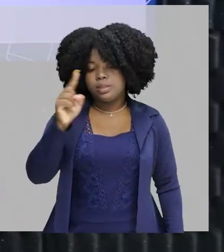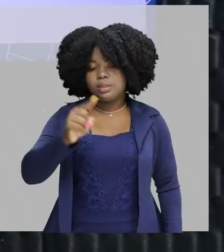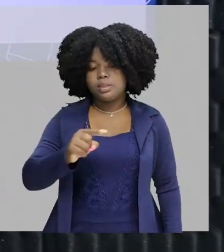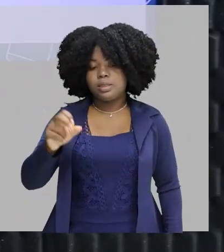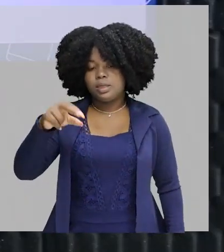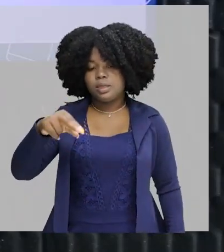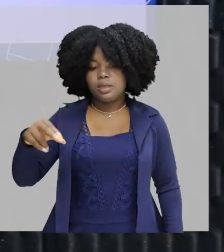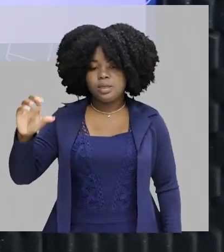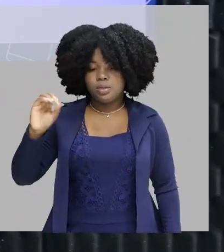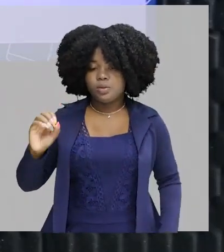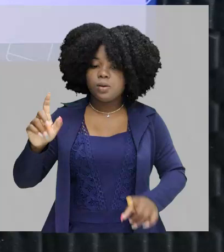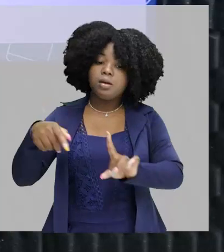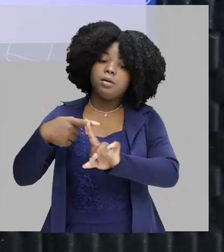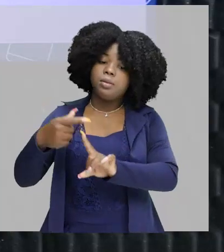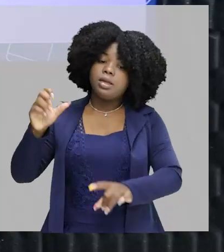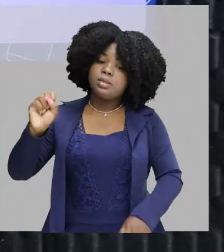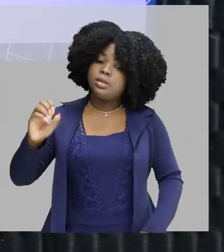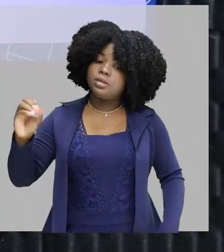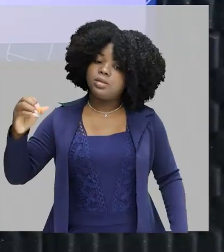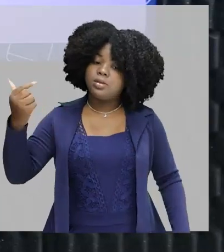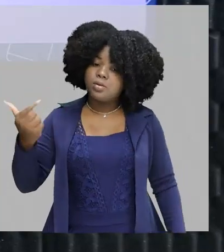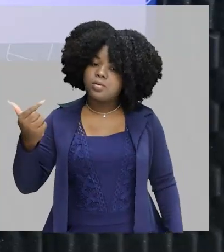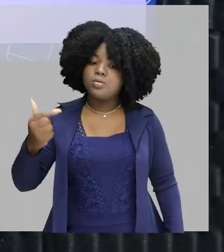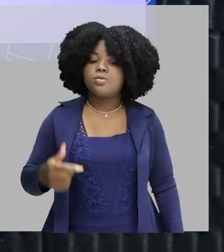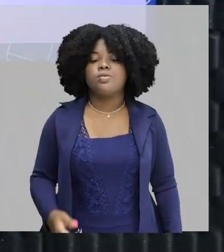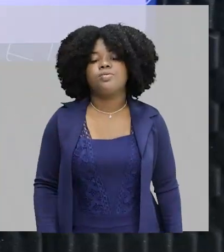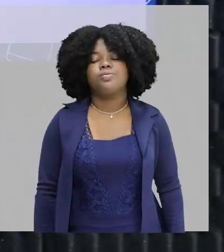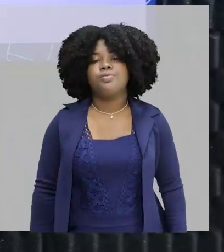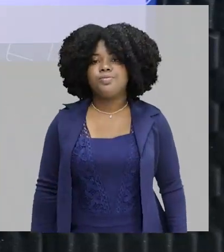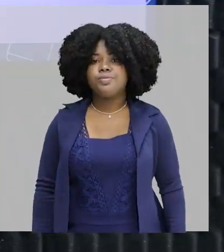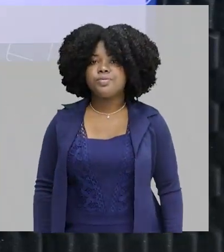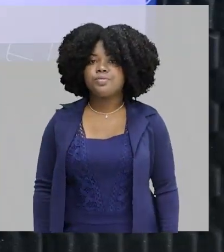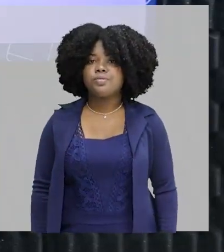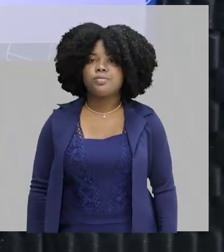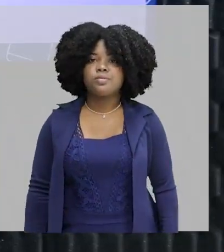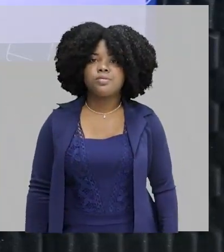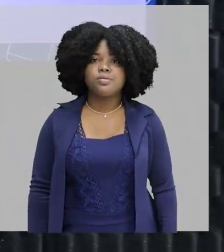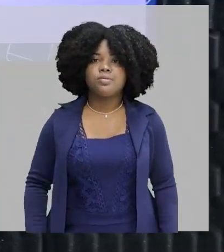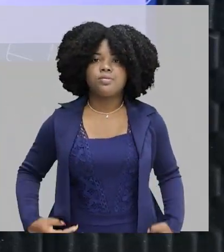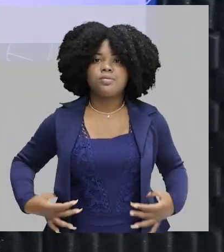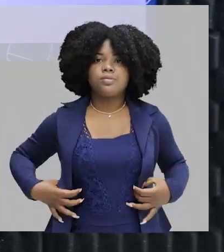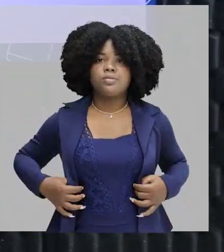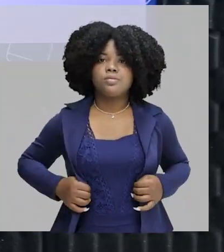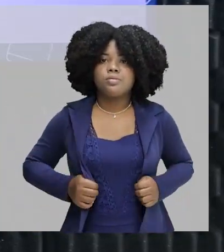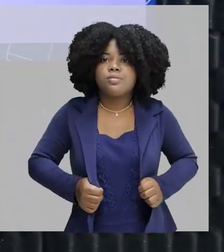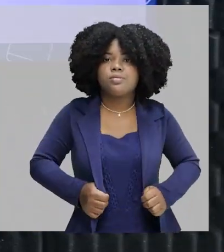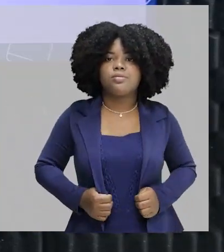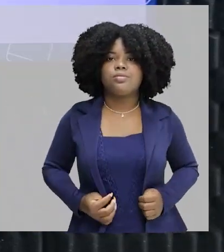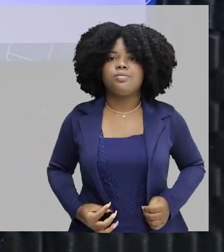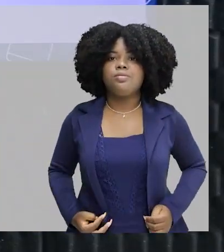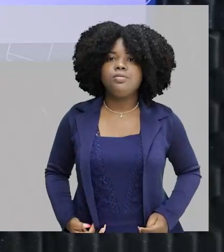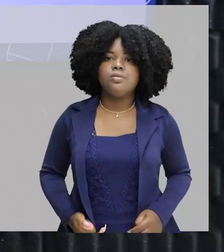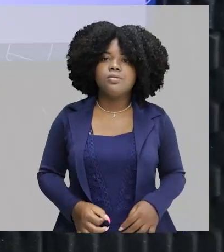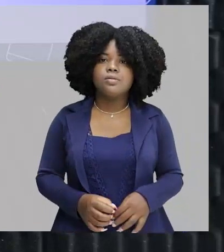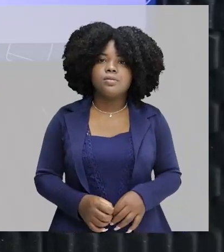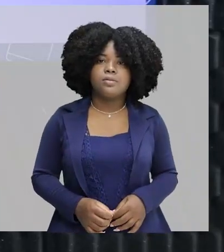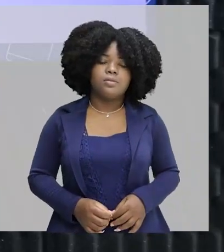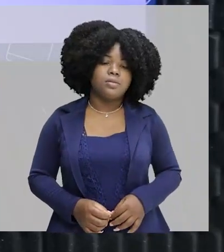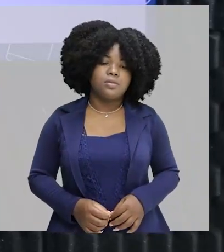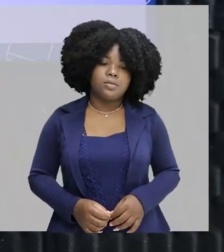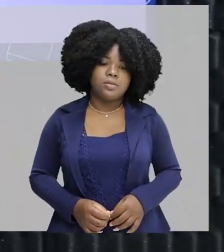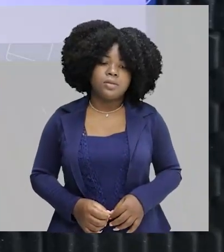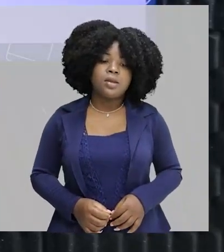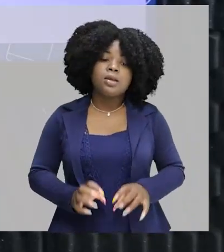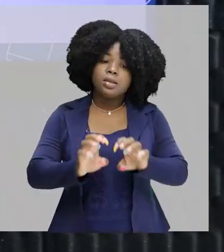o ZnO, mais o dióxido de enxofre, que ele chama de anidrido sulfuroso. Então,